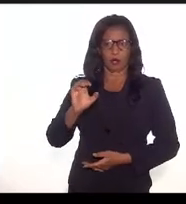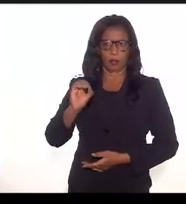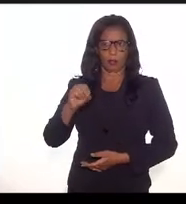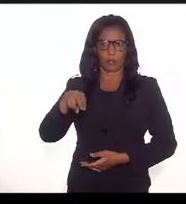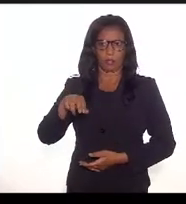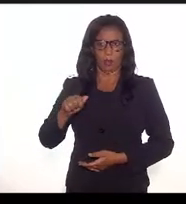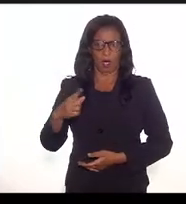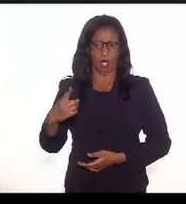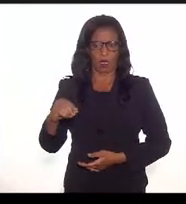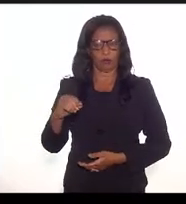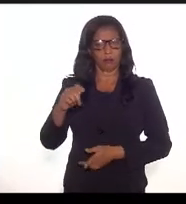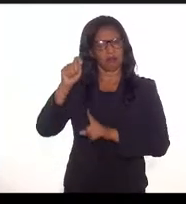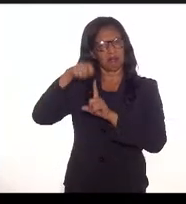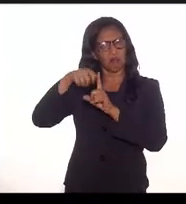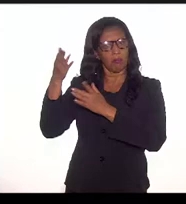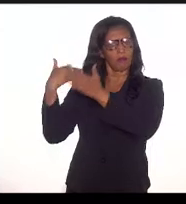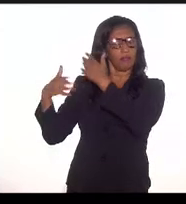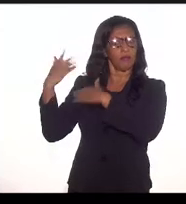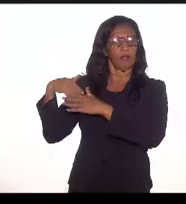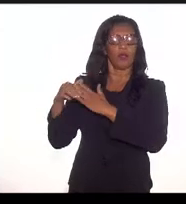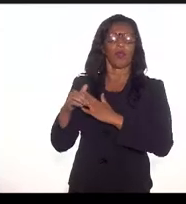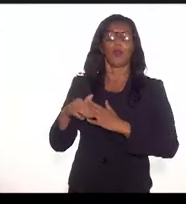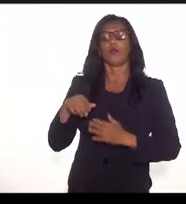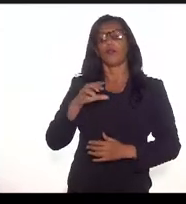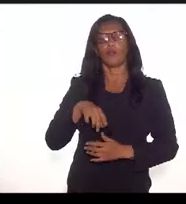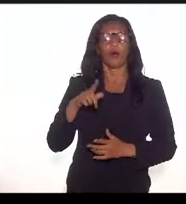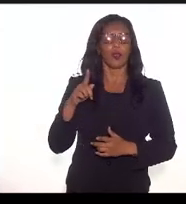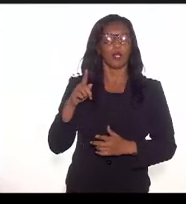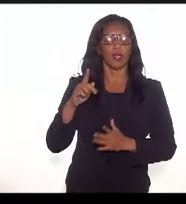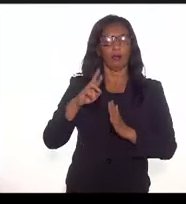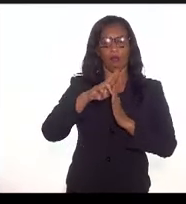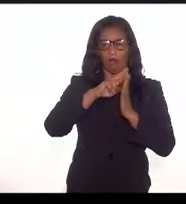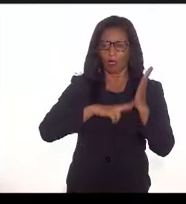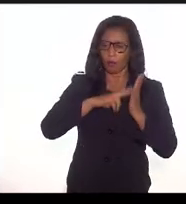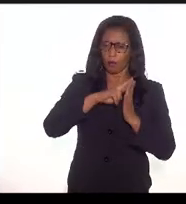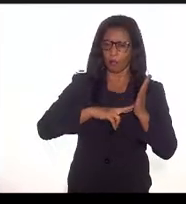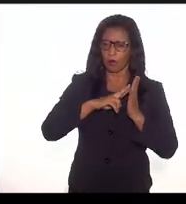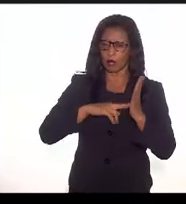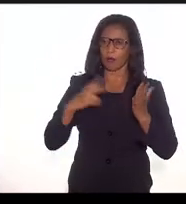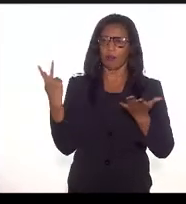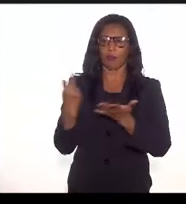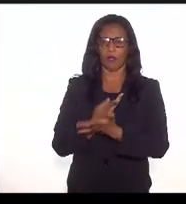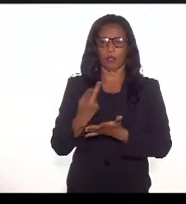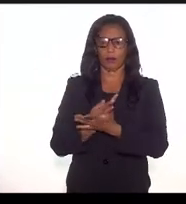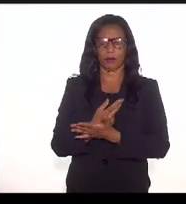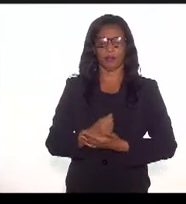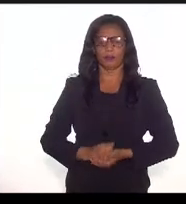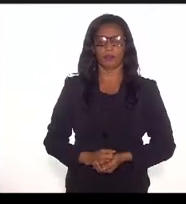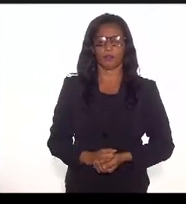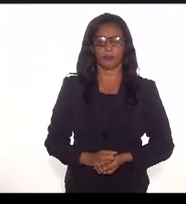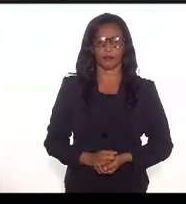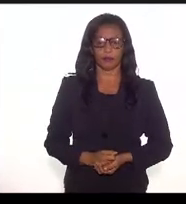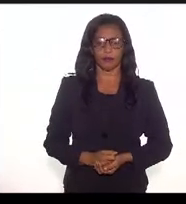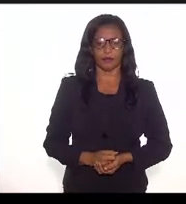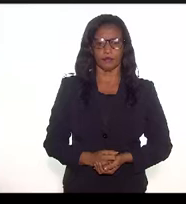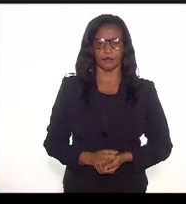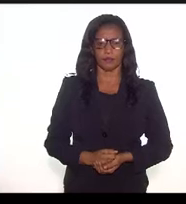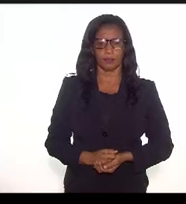dias atrás, foi a questão da regulamentação da CPPDE, que já está na iminência de ocorrer.